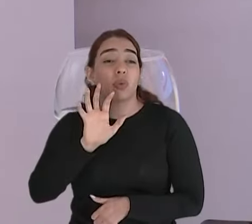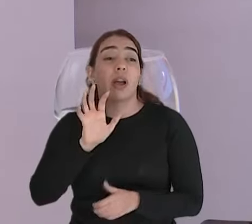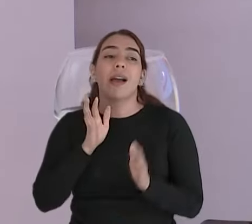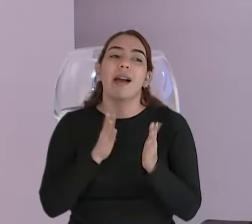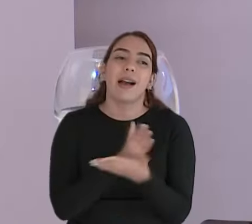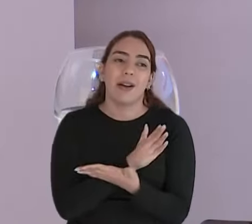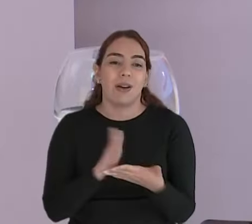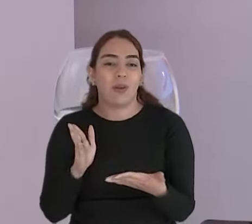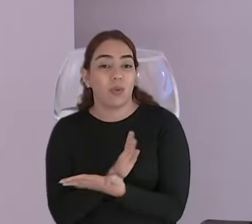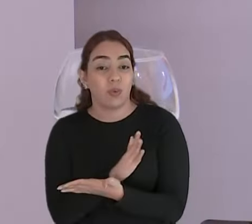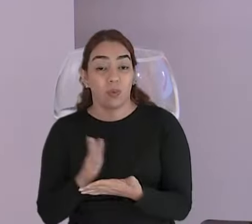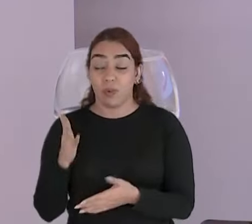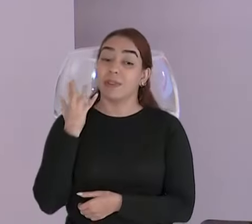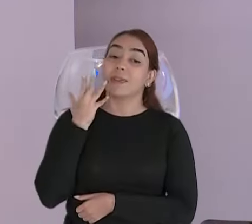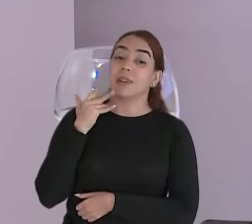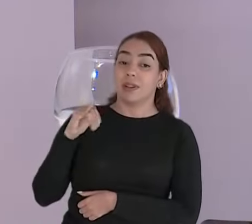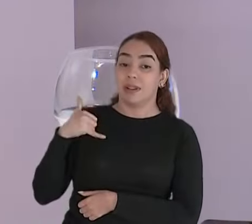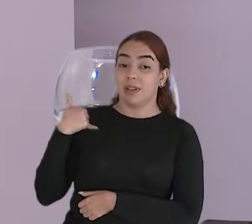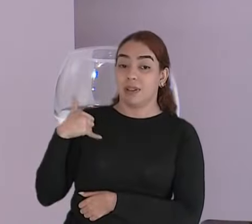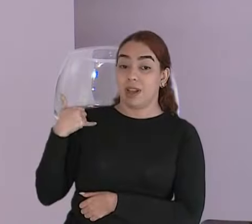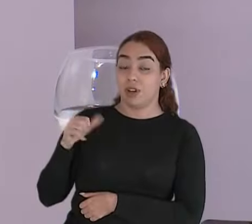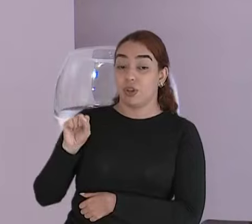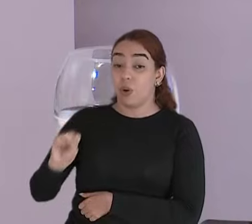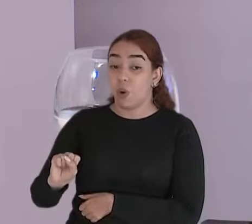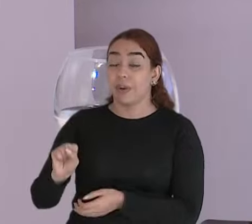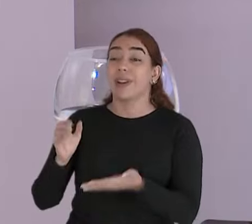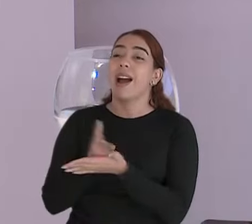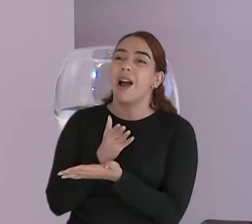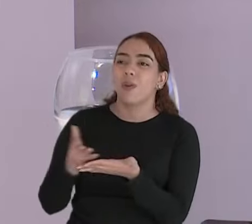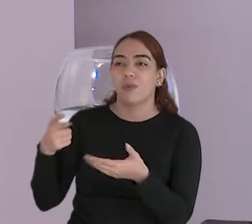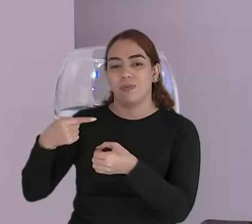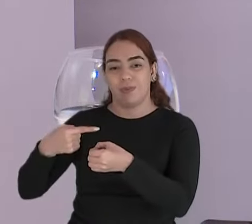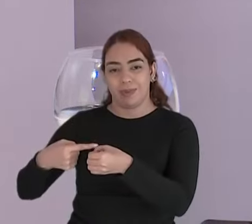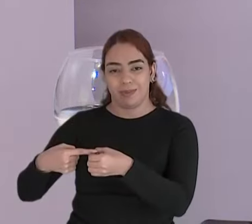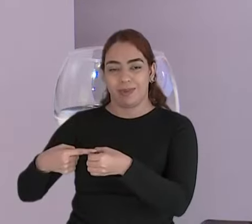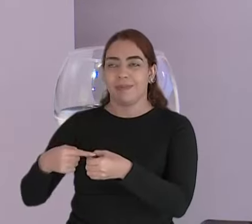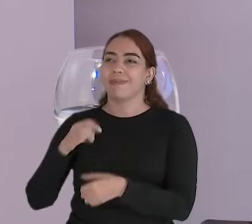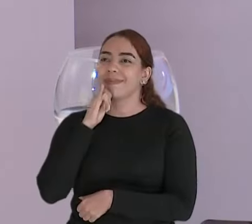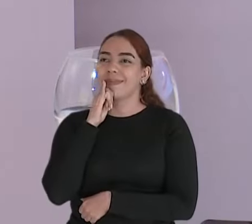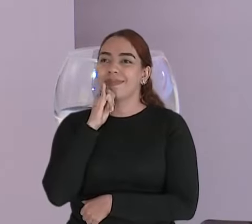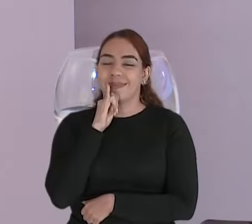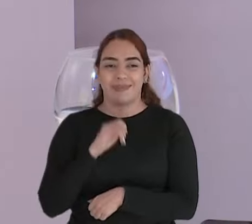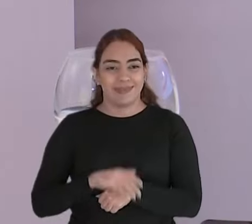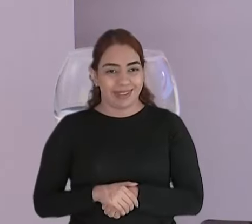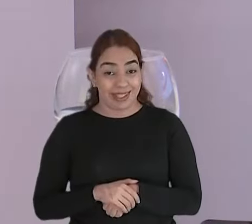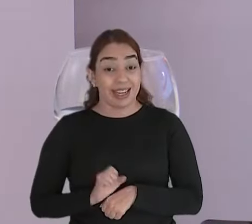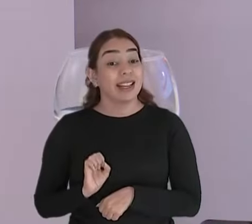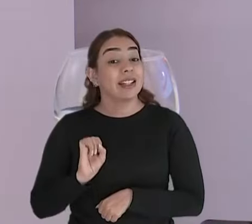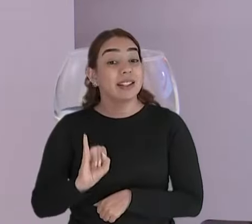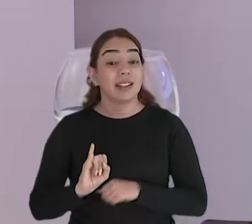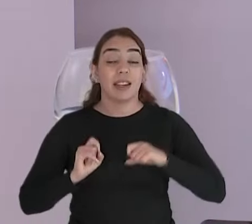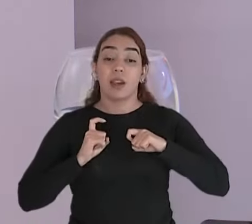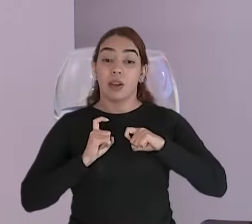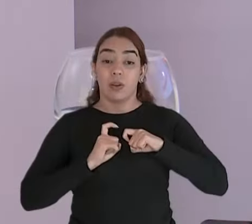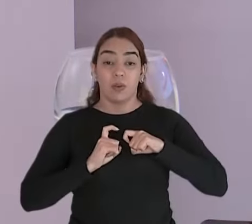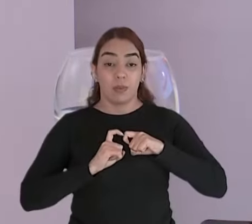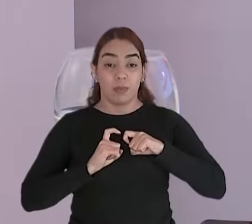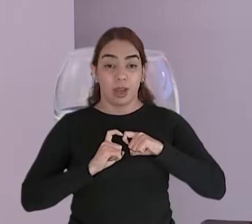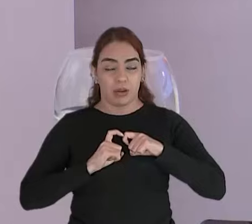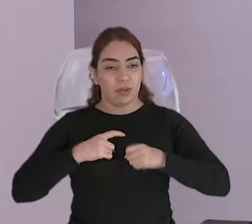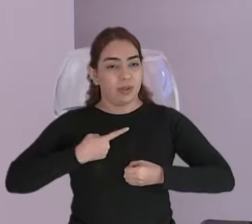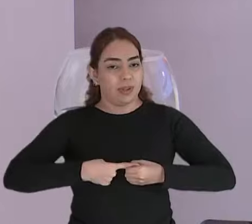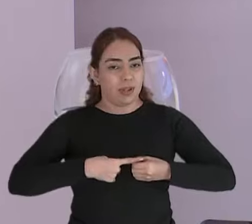crianças a partir de 8 anos em algumas cidades. Então, por exemplo, nessa época, se um médico que fazia um diagnóstico numa cidade